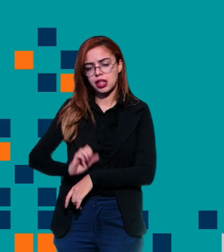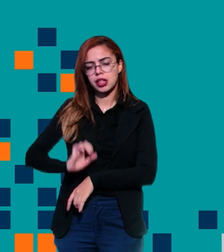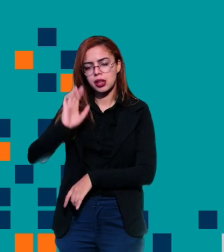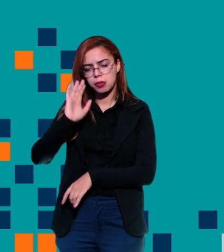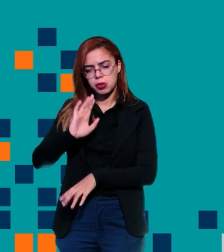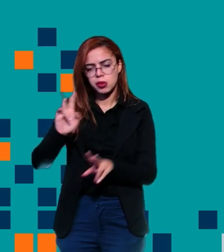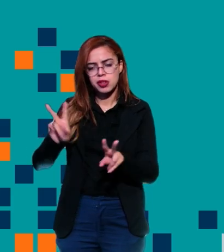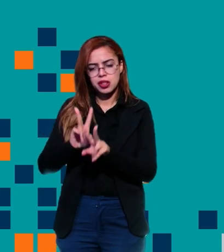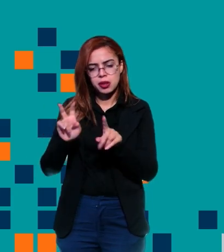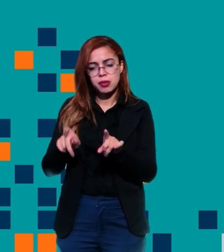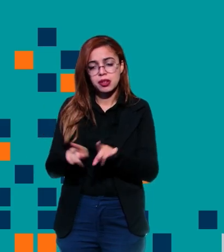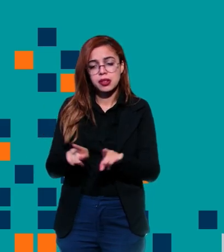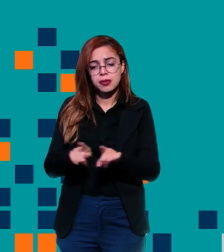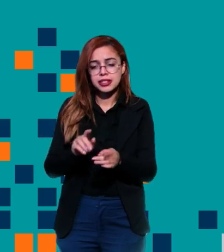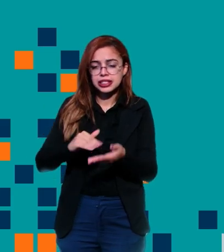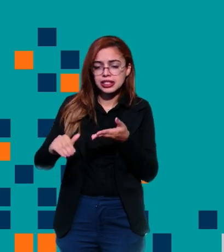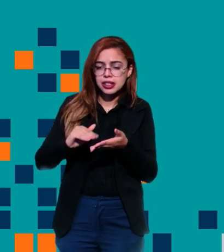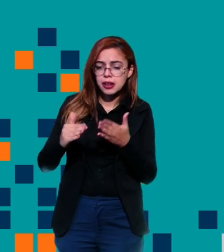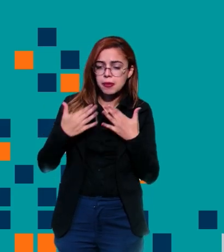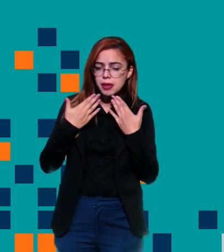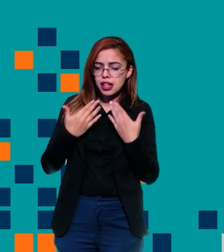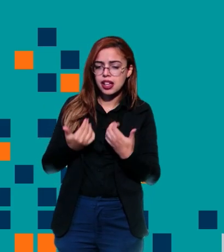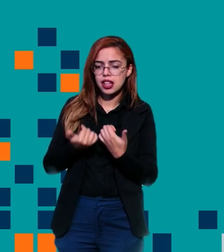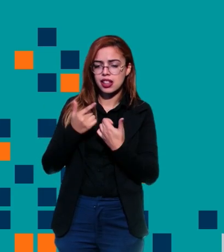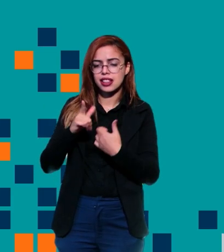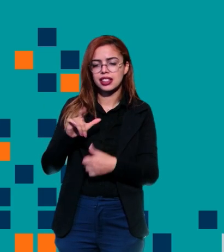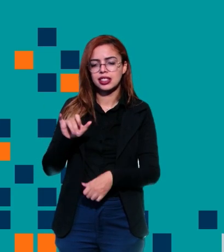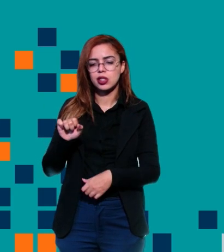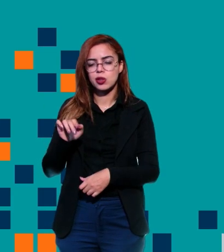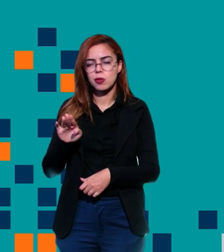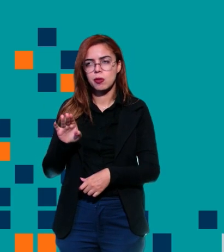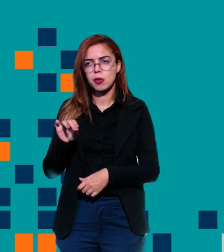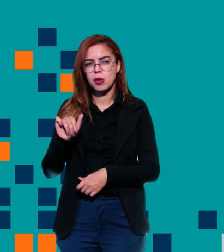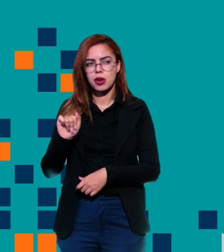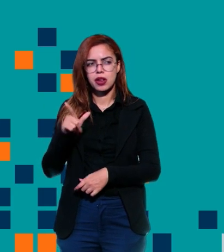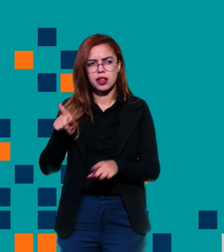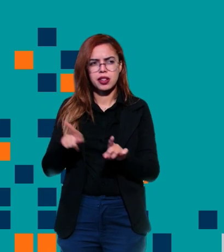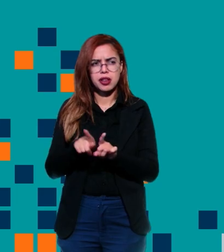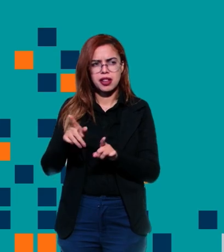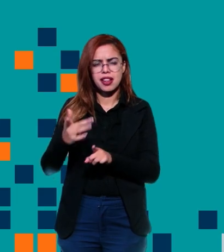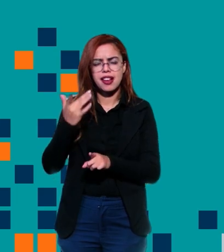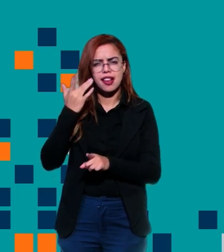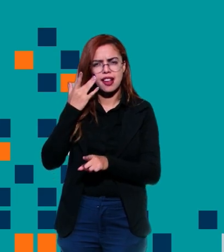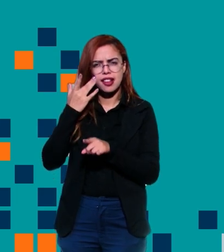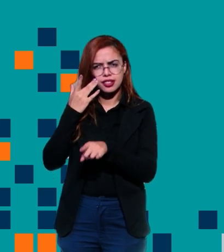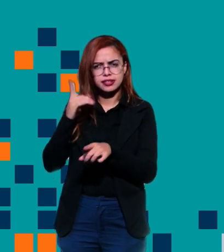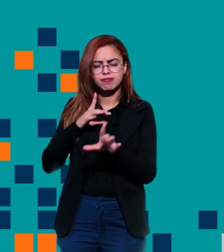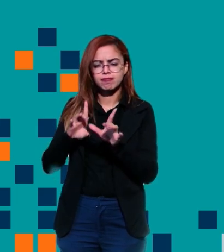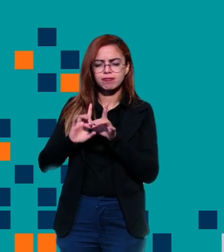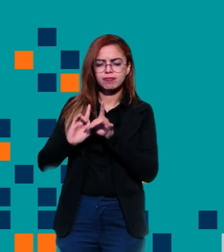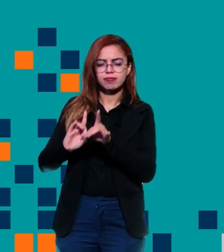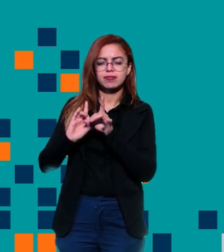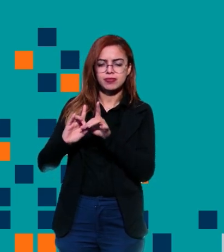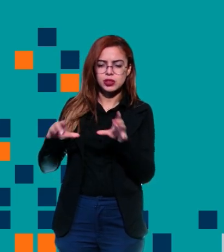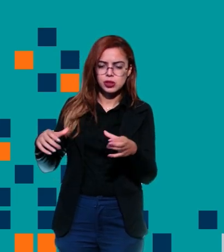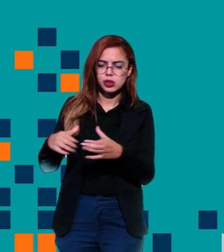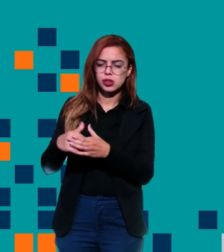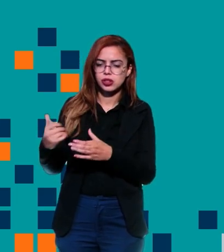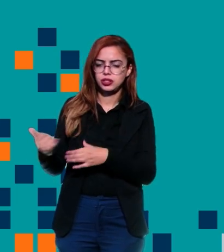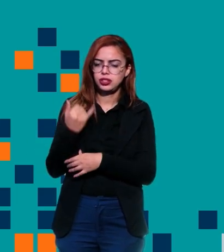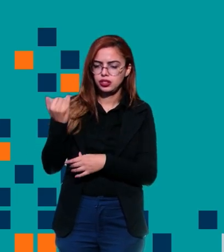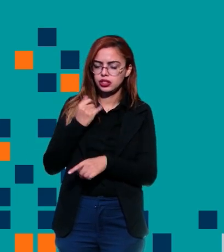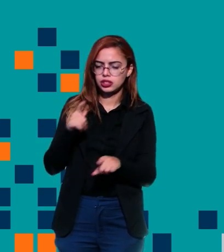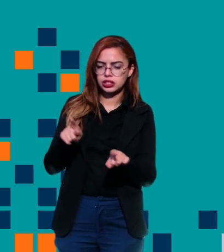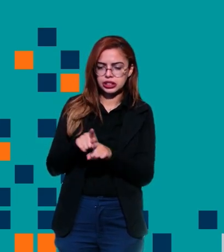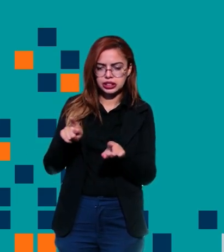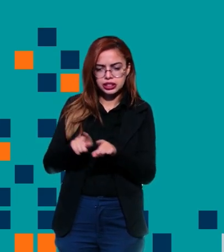Rio, e também tem um escritório um pouco menor em Lisboa, mas eu acho que tem sempre essa linha condutora, tem esses parceiros fundamentais, e o